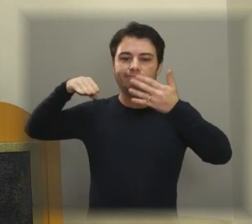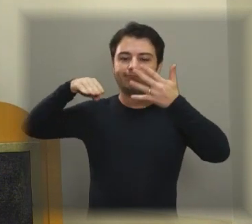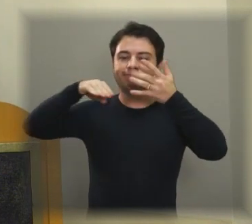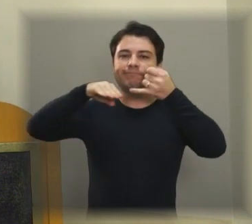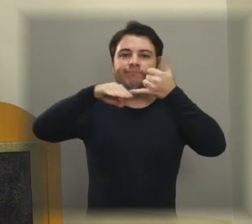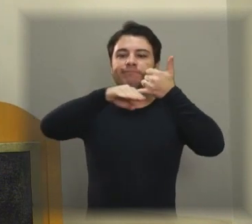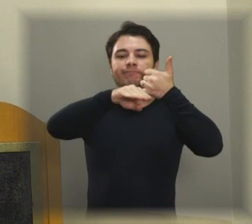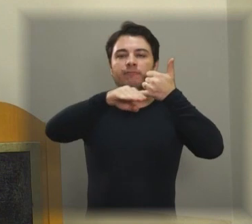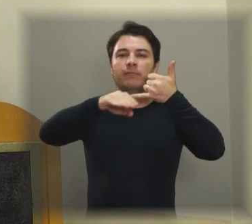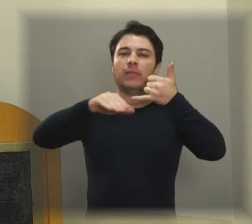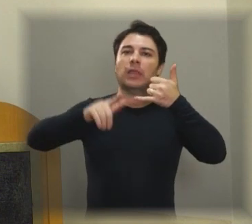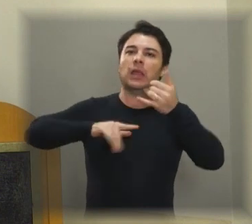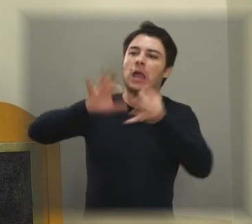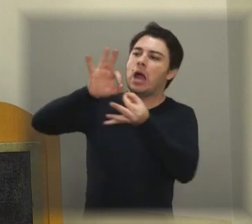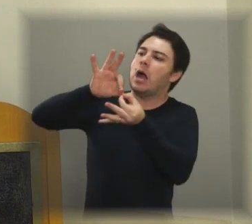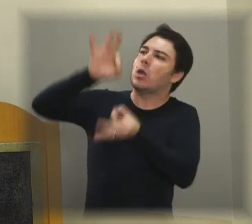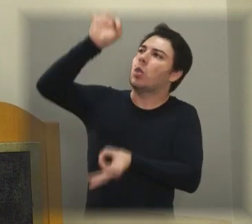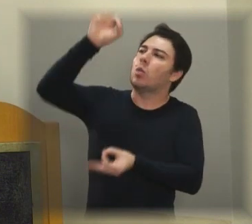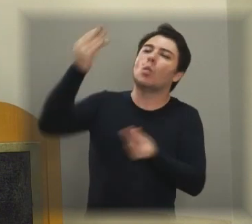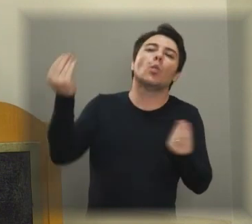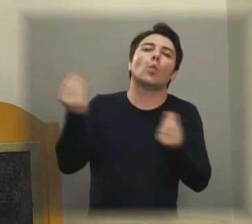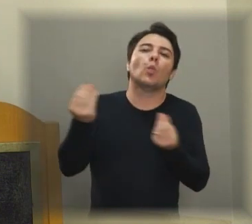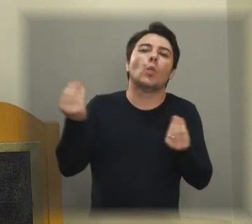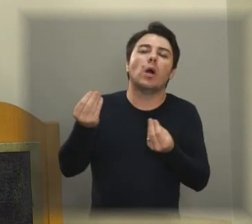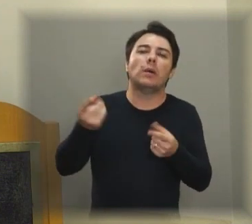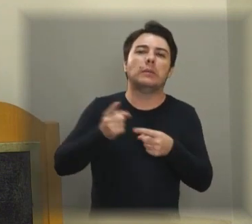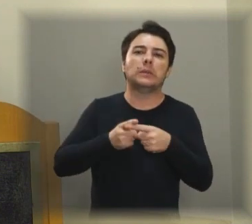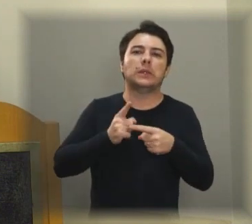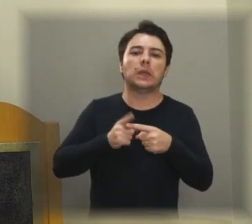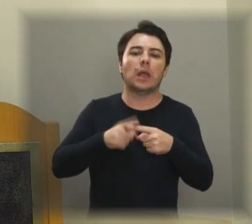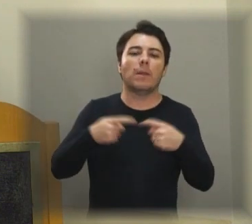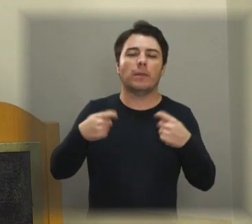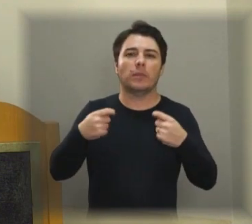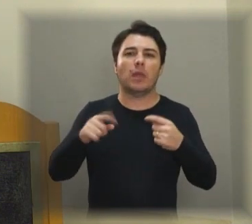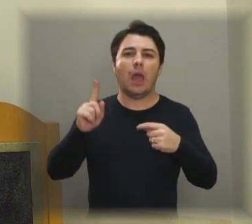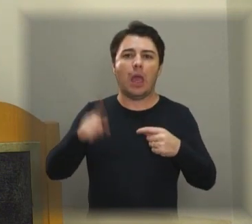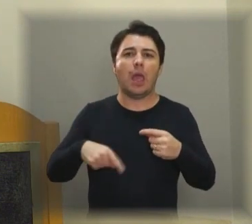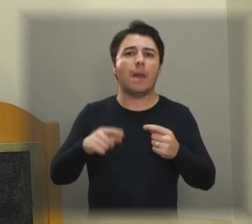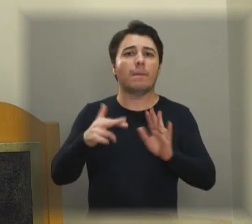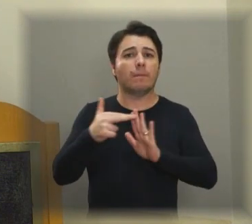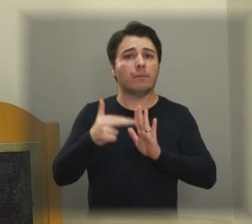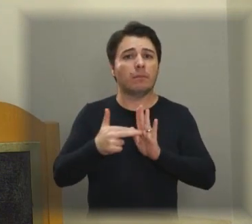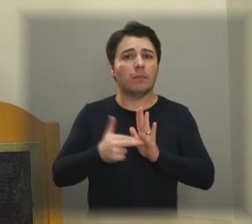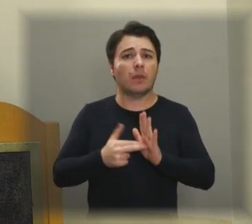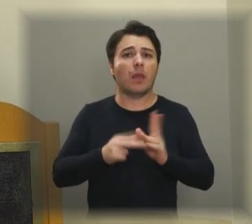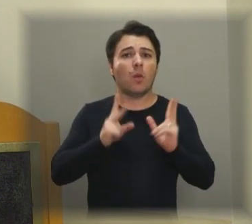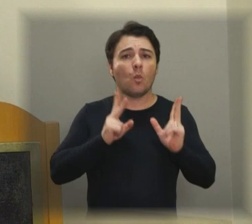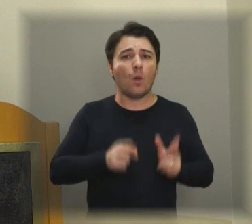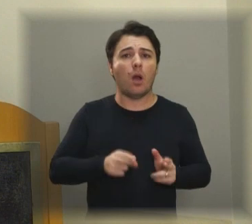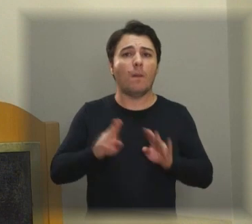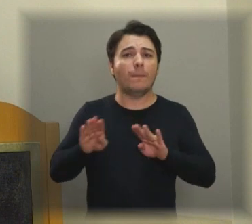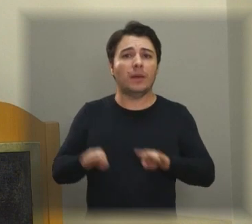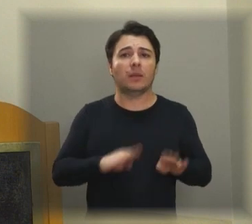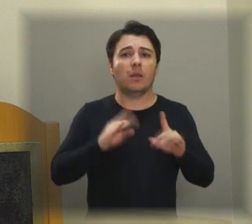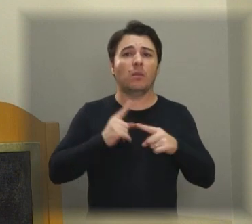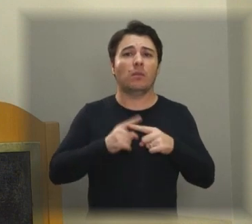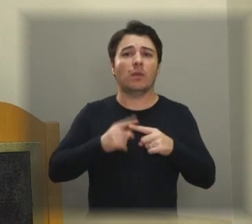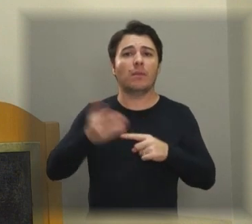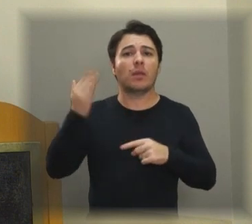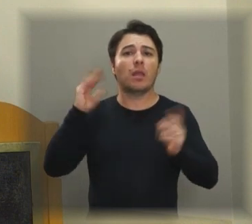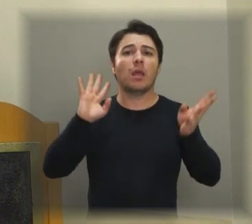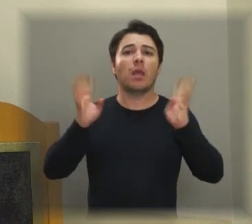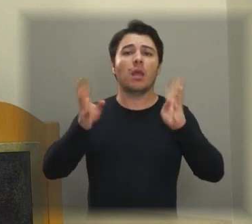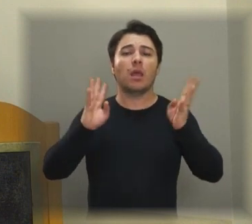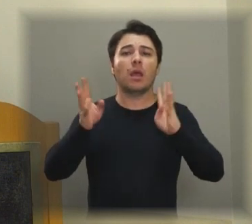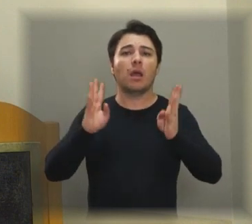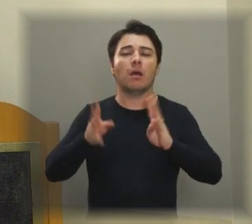uma padronização quatro metros e meio altura que seria praticamente os pontos de ônibus é uma coisa padronizada para não ter esse problema esses dias passou